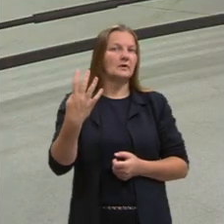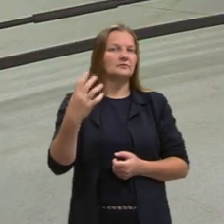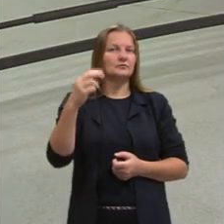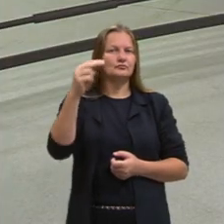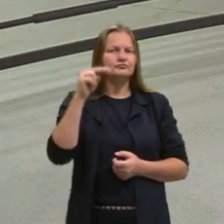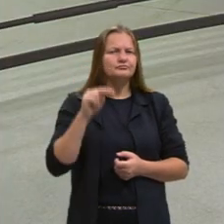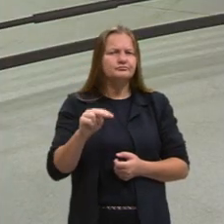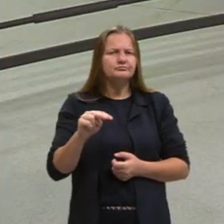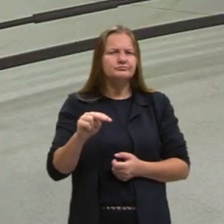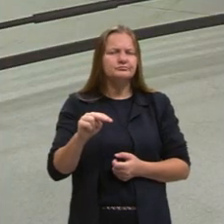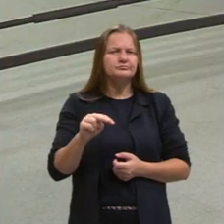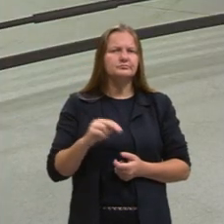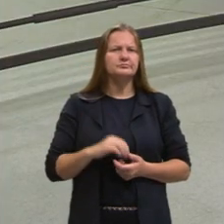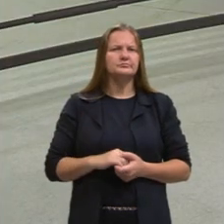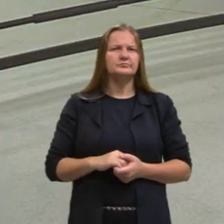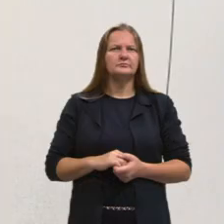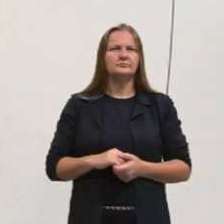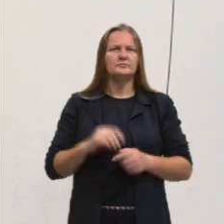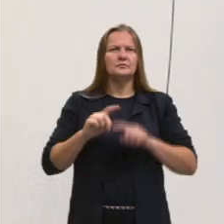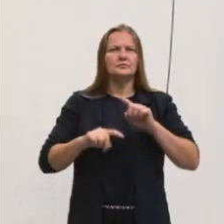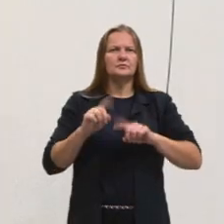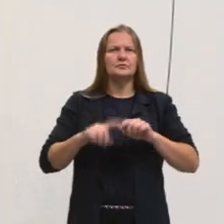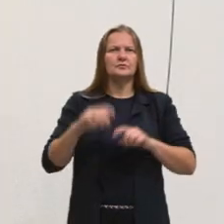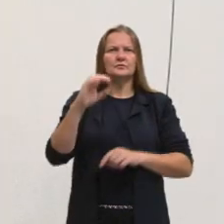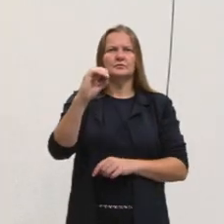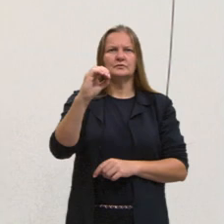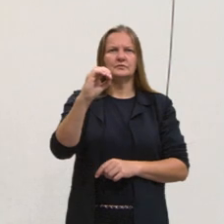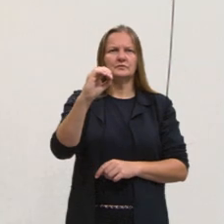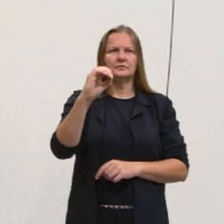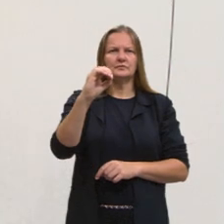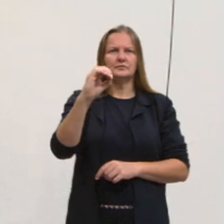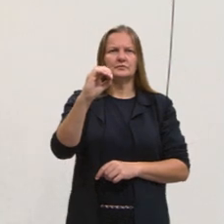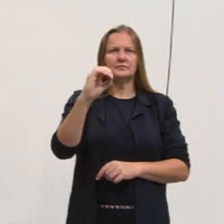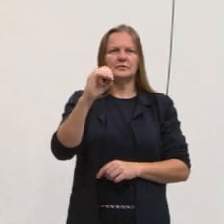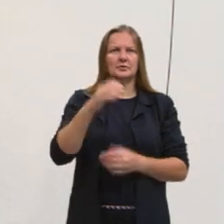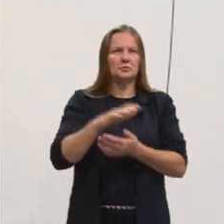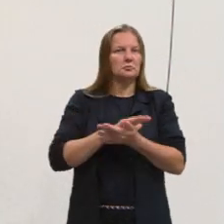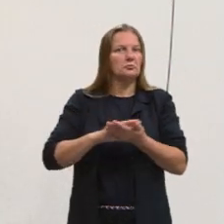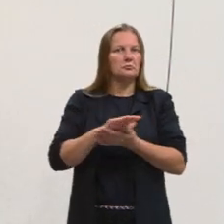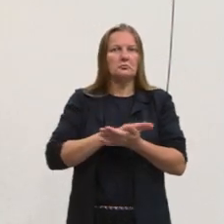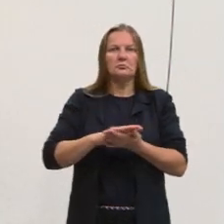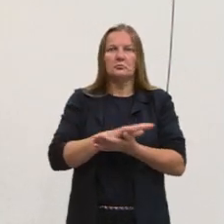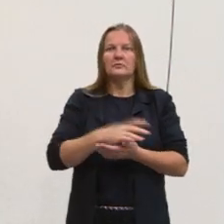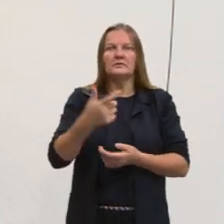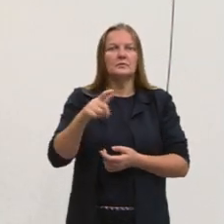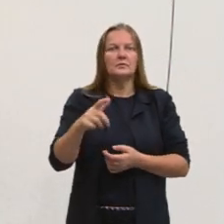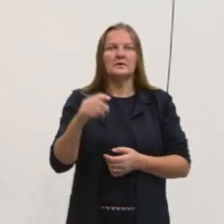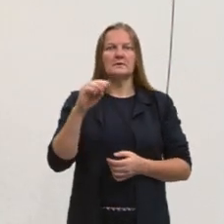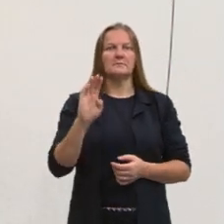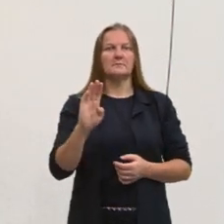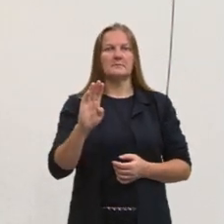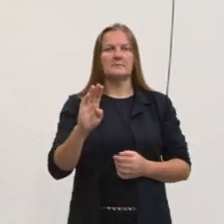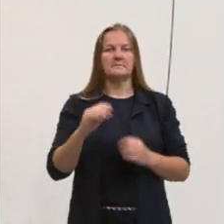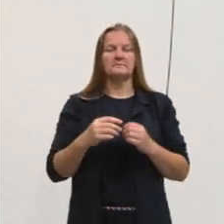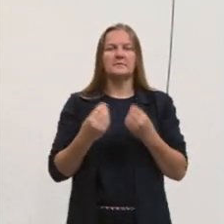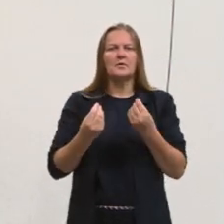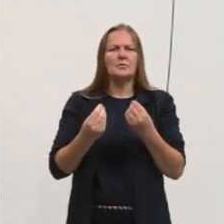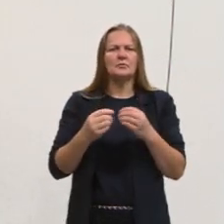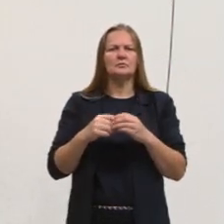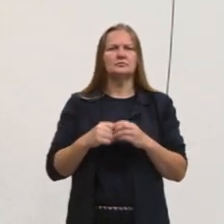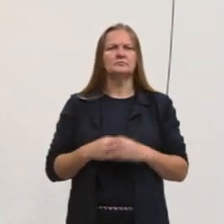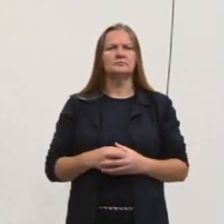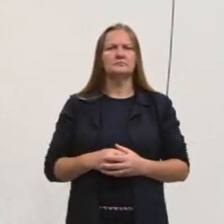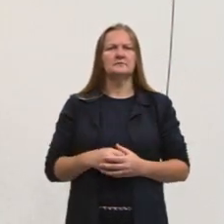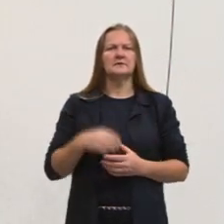verificamos que este elemento 0 o elemento 0 não está em beber sendo assim